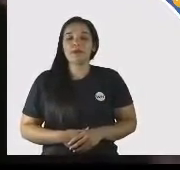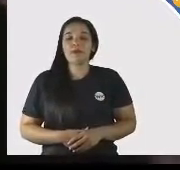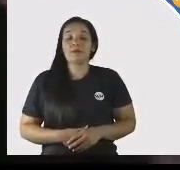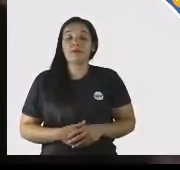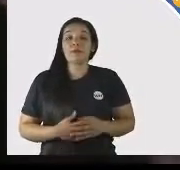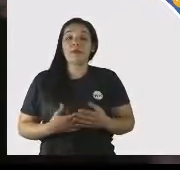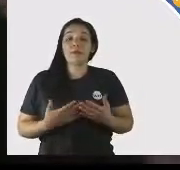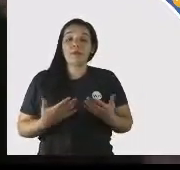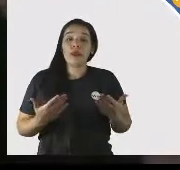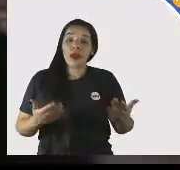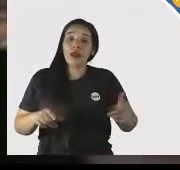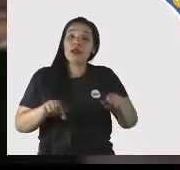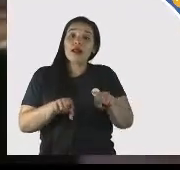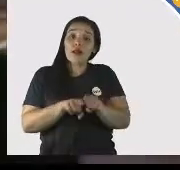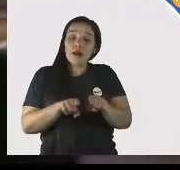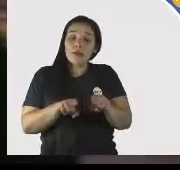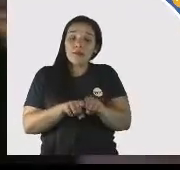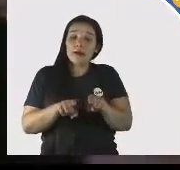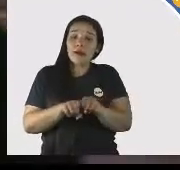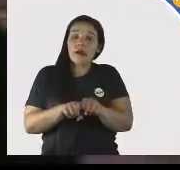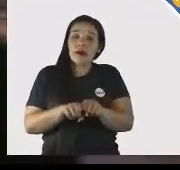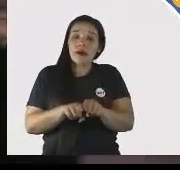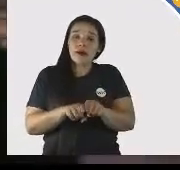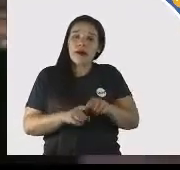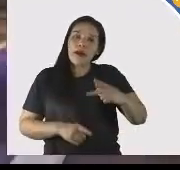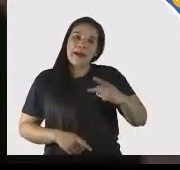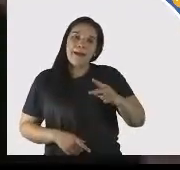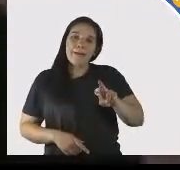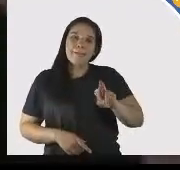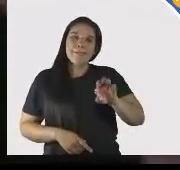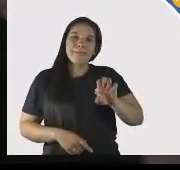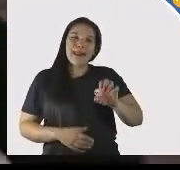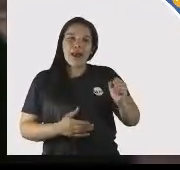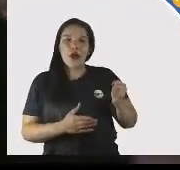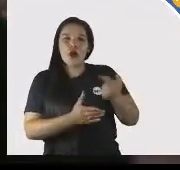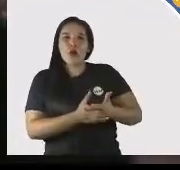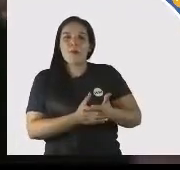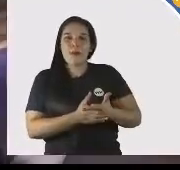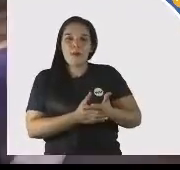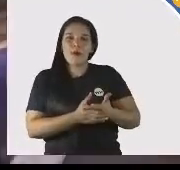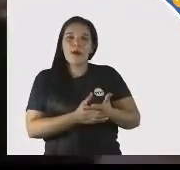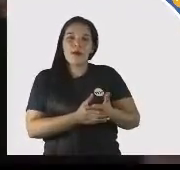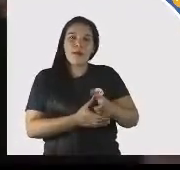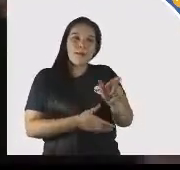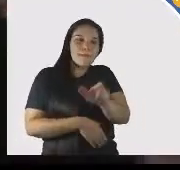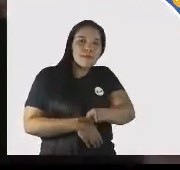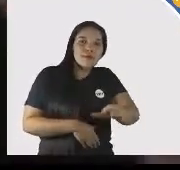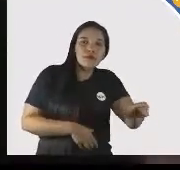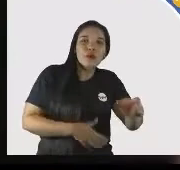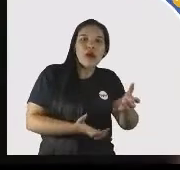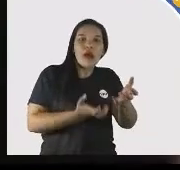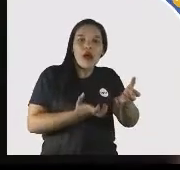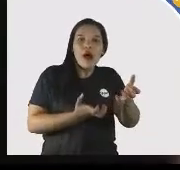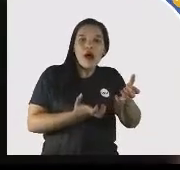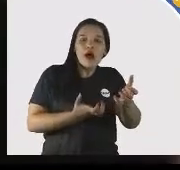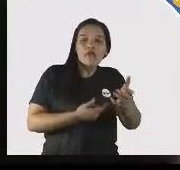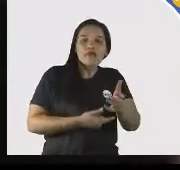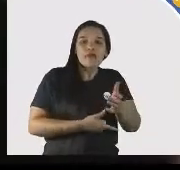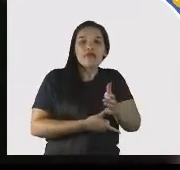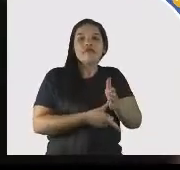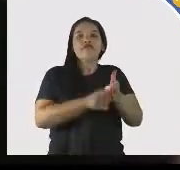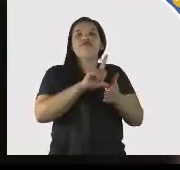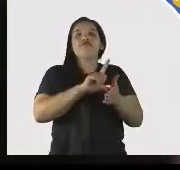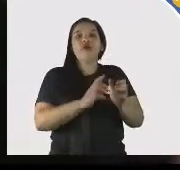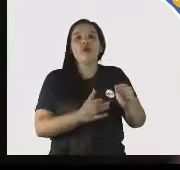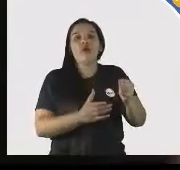temos o o Playboy a pré-compra dos clientes que querem antecipar a